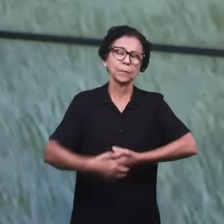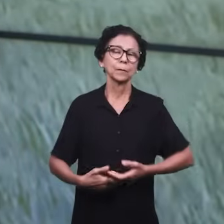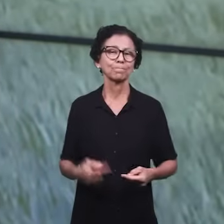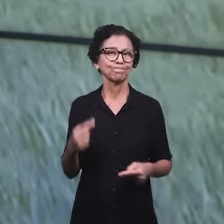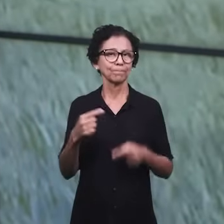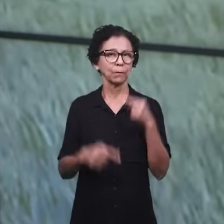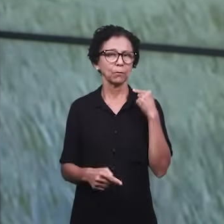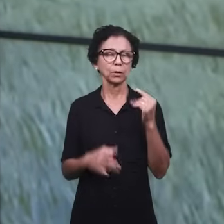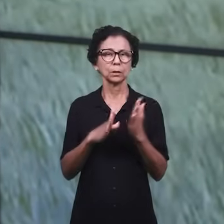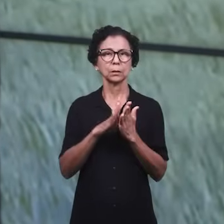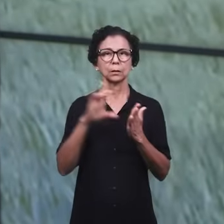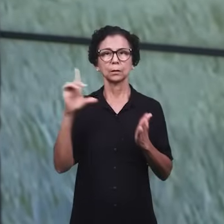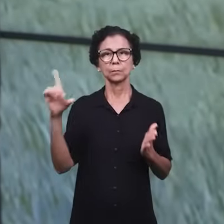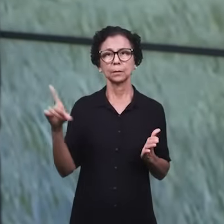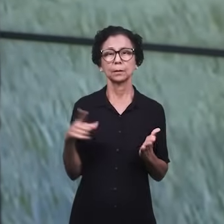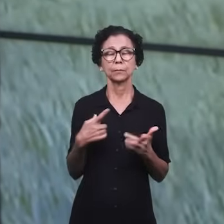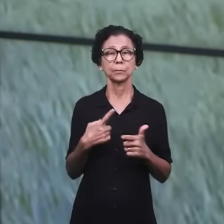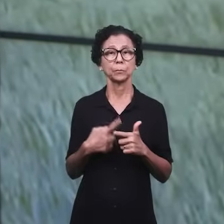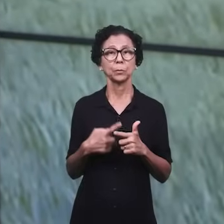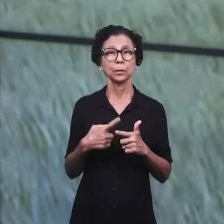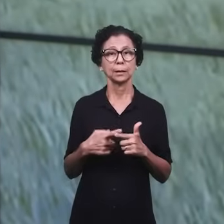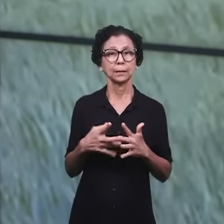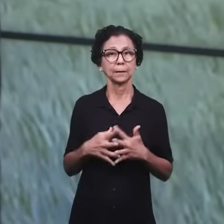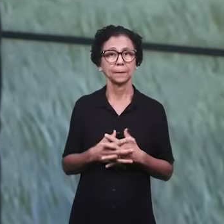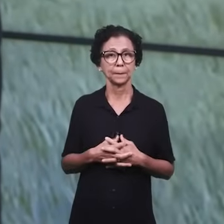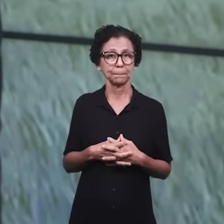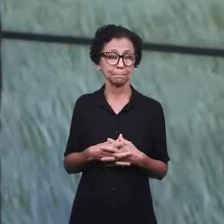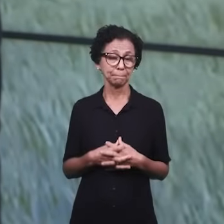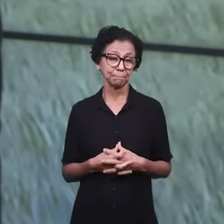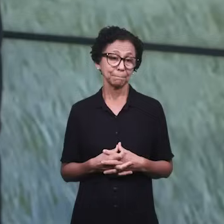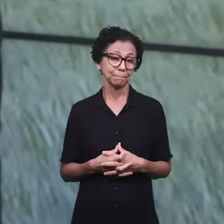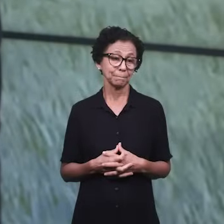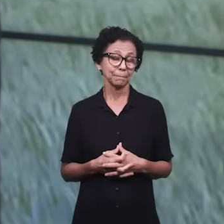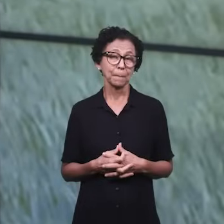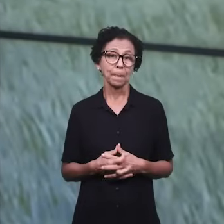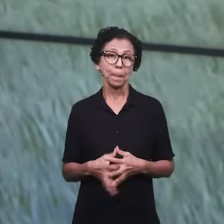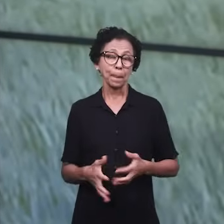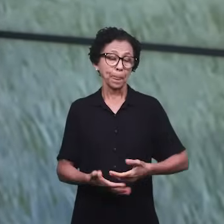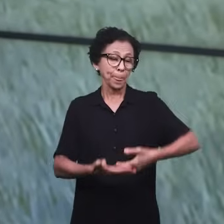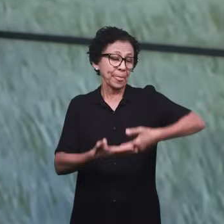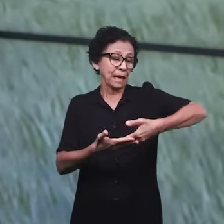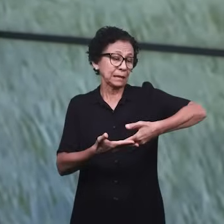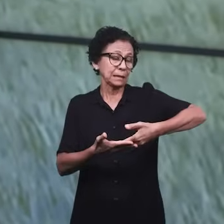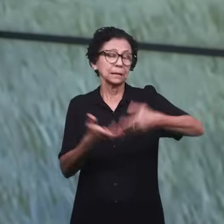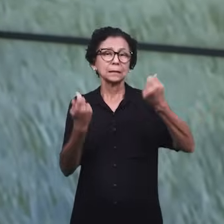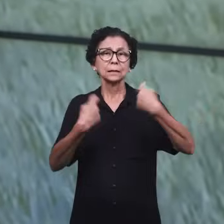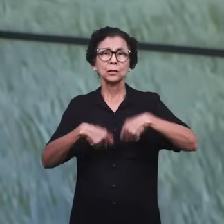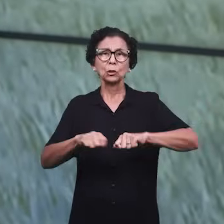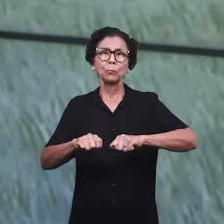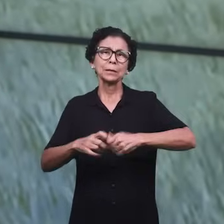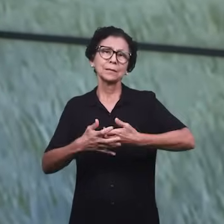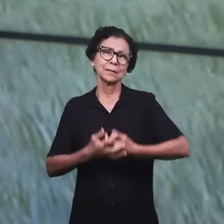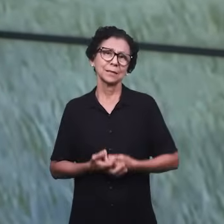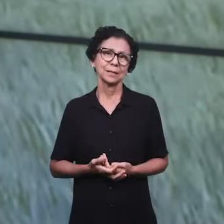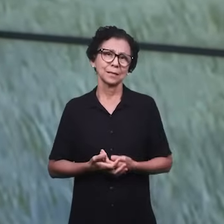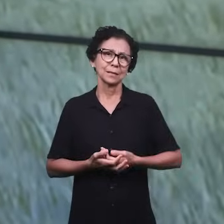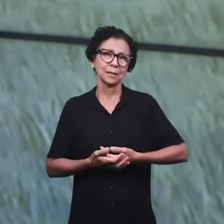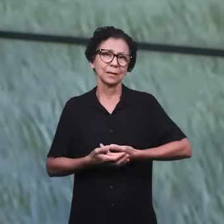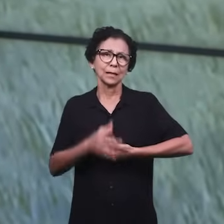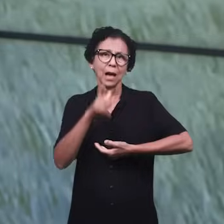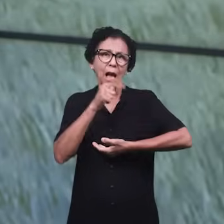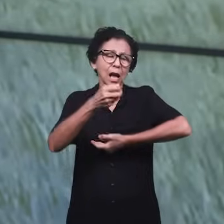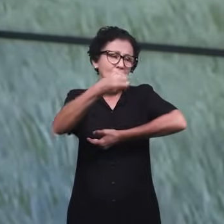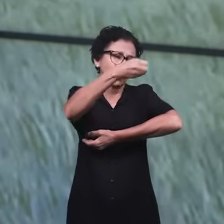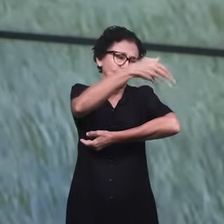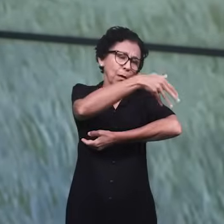uhum porque o batismo não cabe a criança porque o batismo é o batismo de arrependimento como João